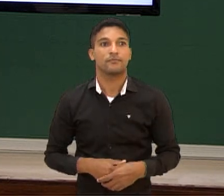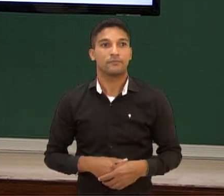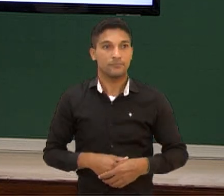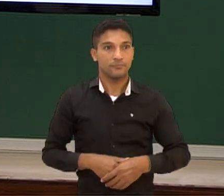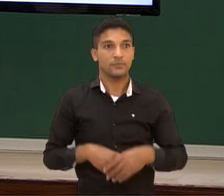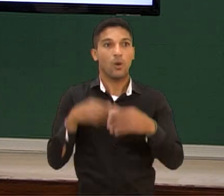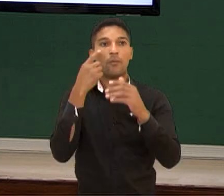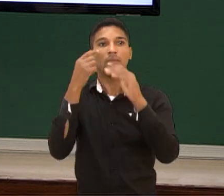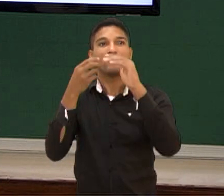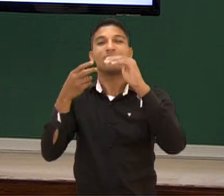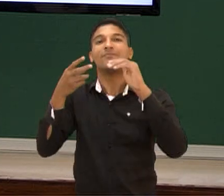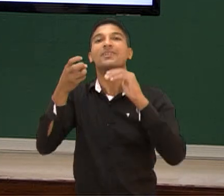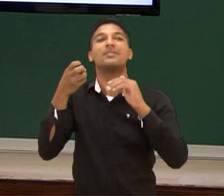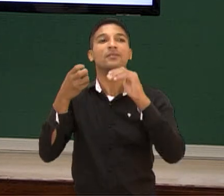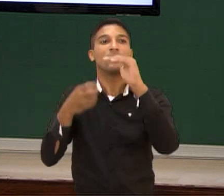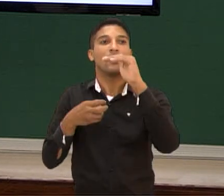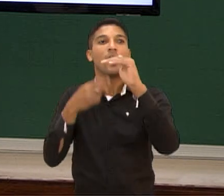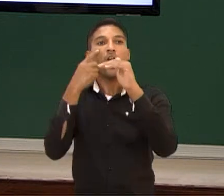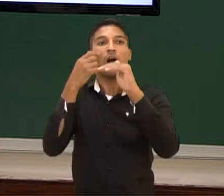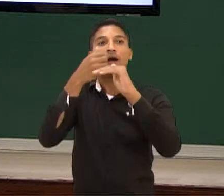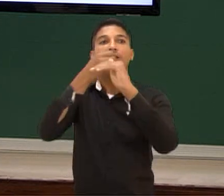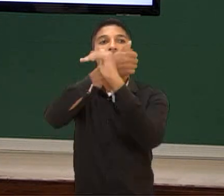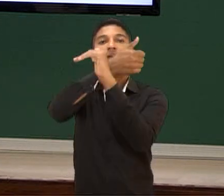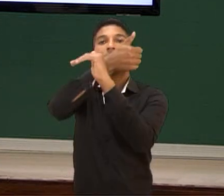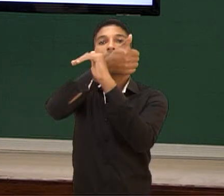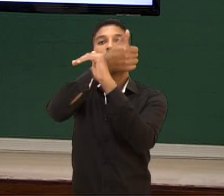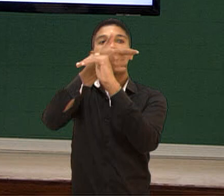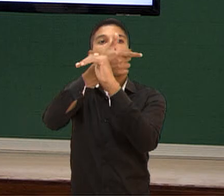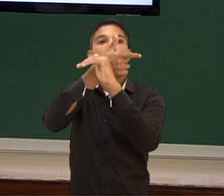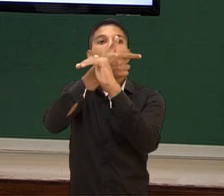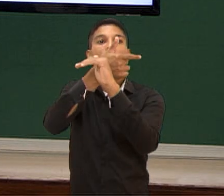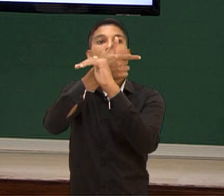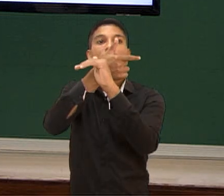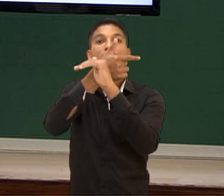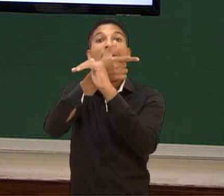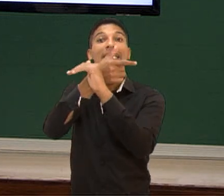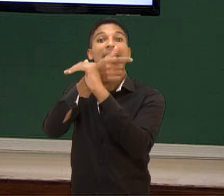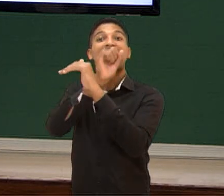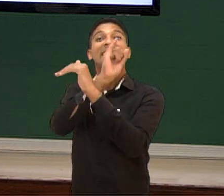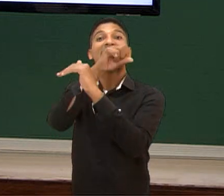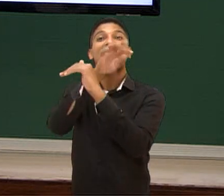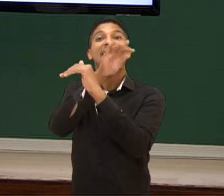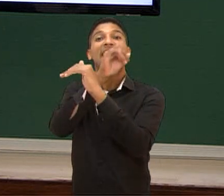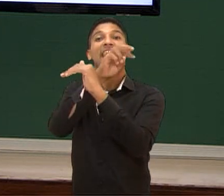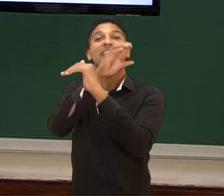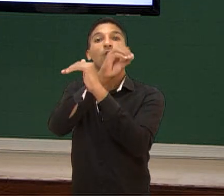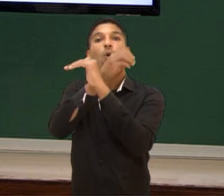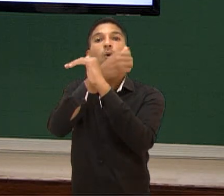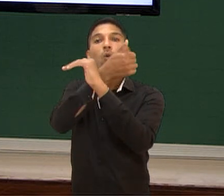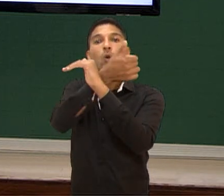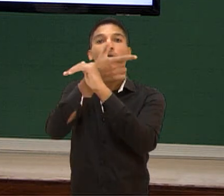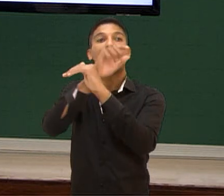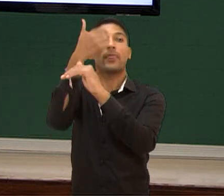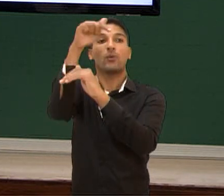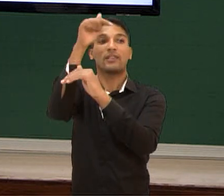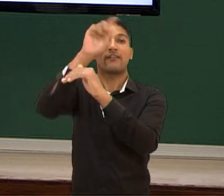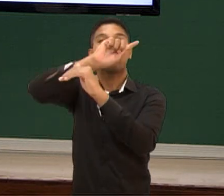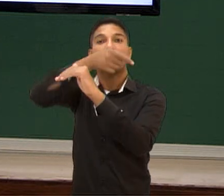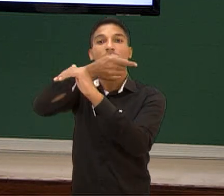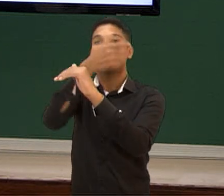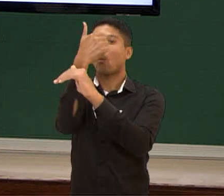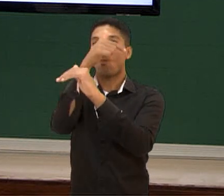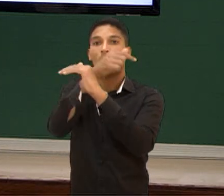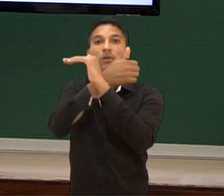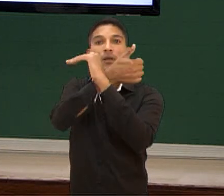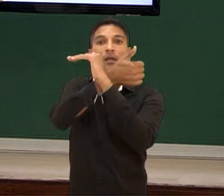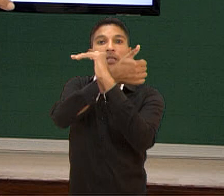centésimos. E aqui também eu posso fazer uma simplificação, certo? Essa fração aqui eu estou aqui dividindo por quanto? 100,